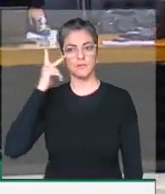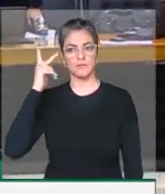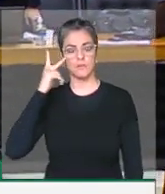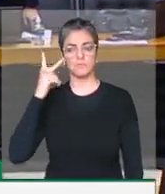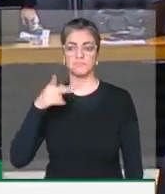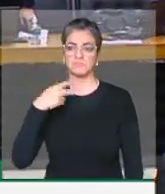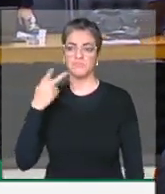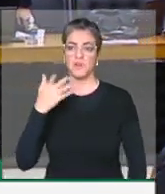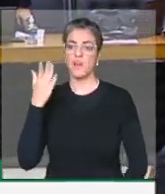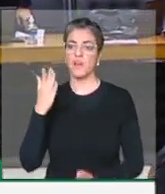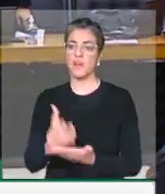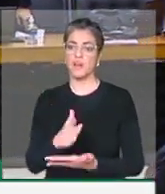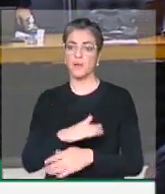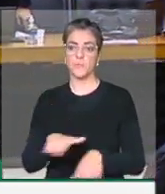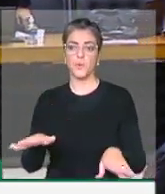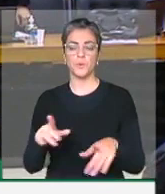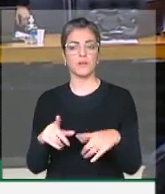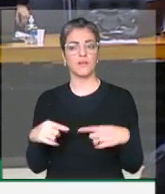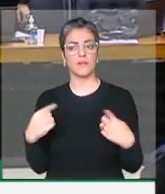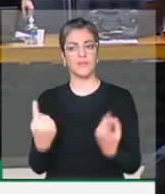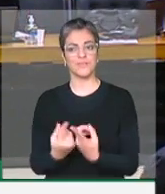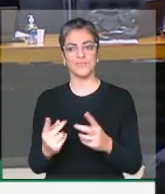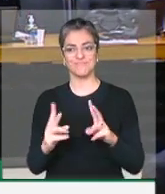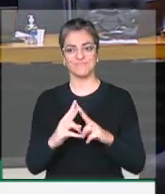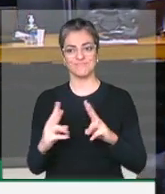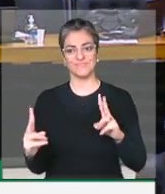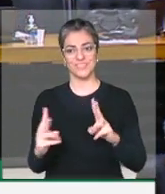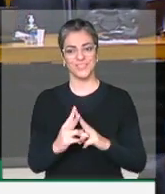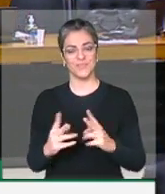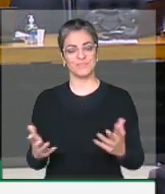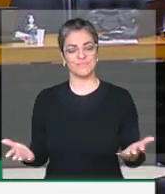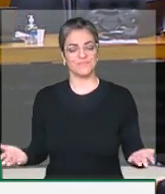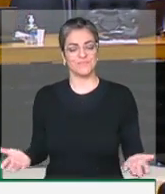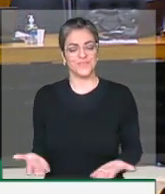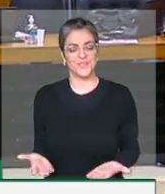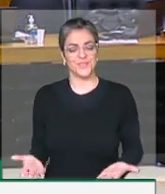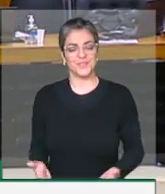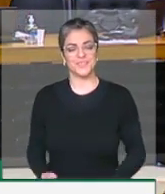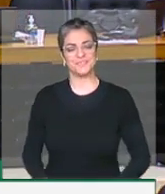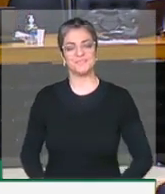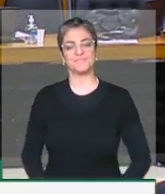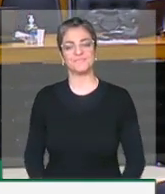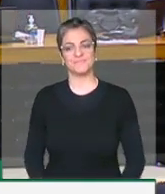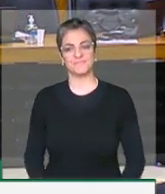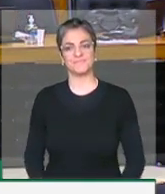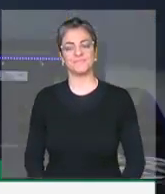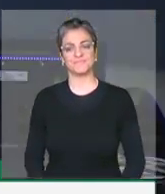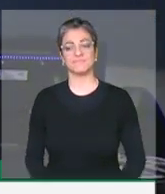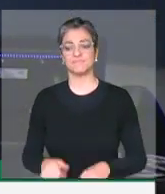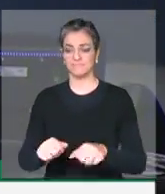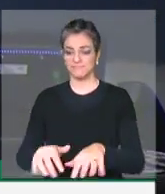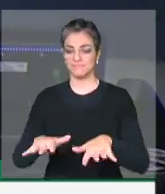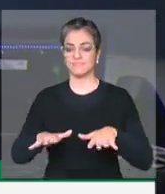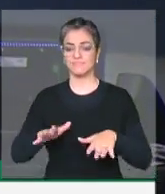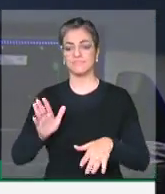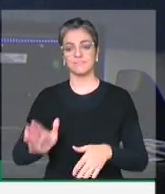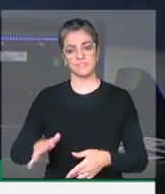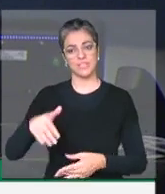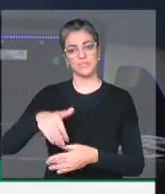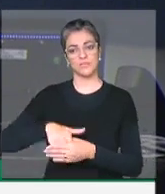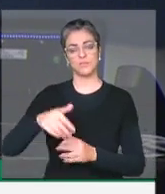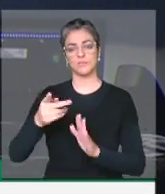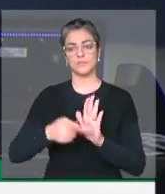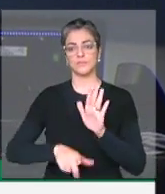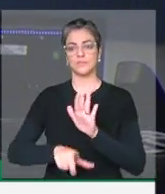plenária virtual da Câmara dos Deputados, sessão deliberativa remota, em que o plenário aprovou o projeto de